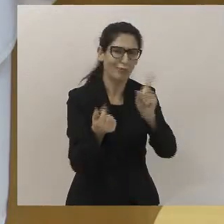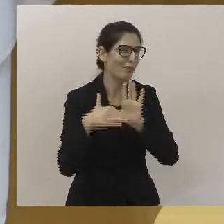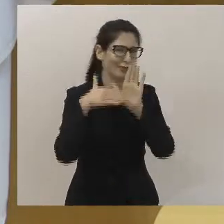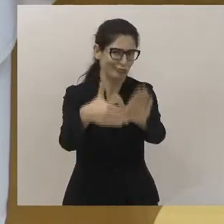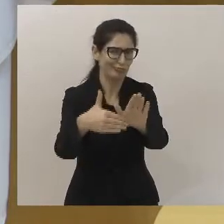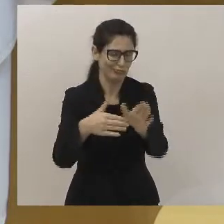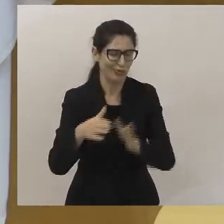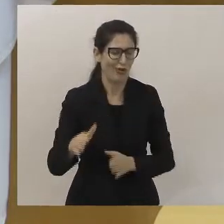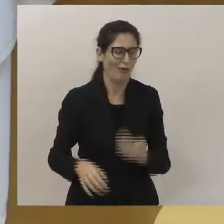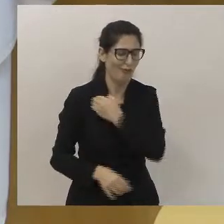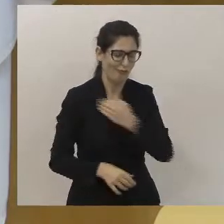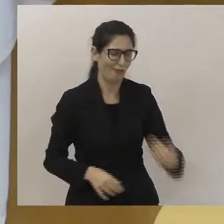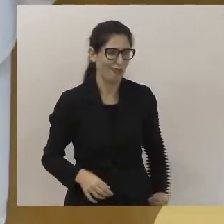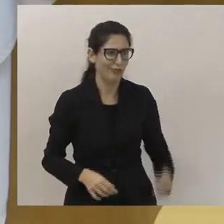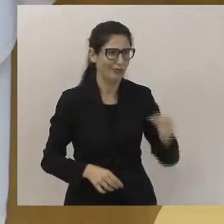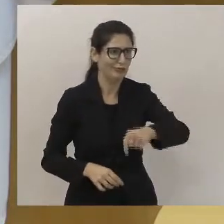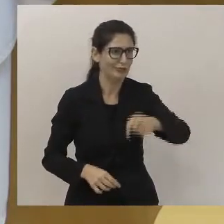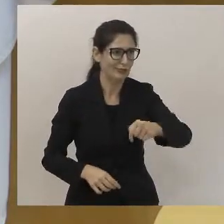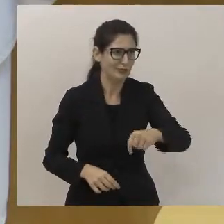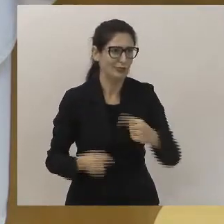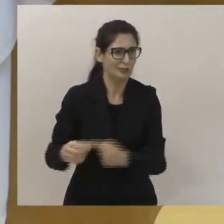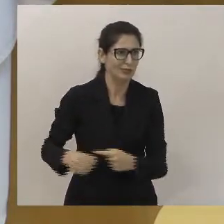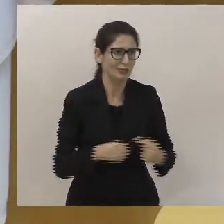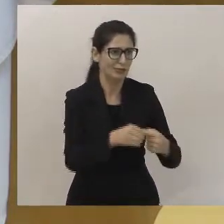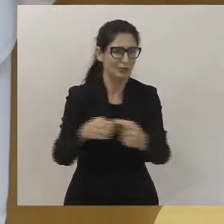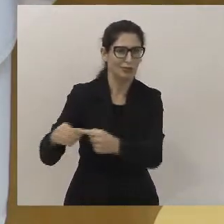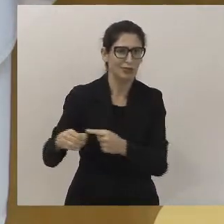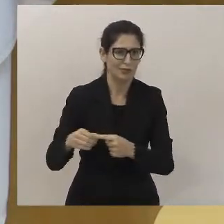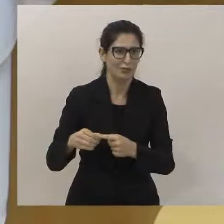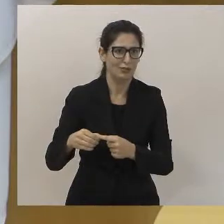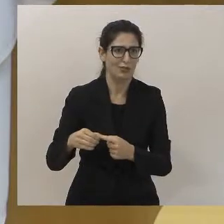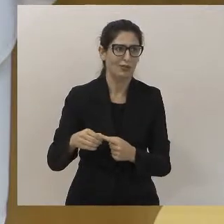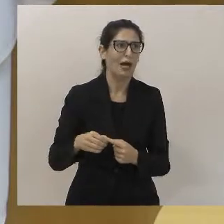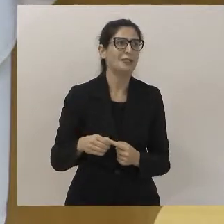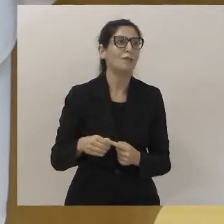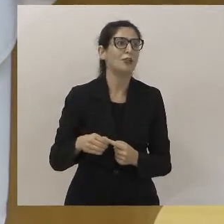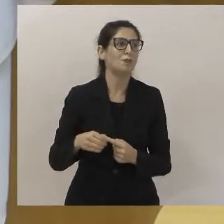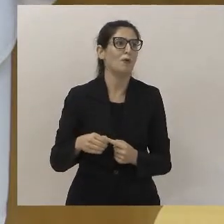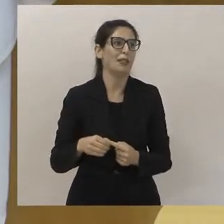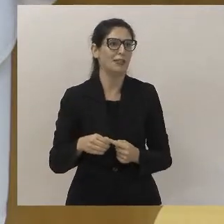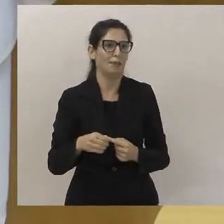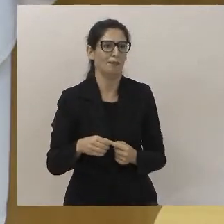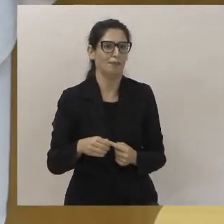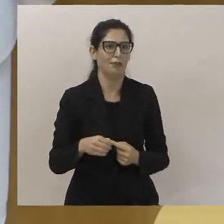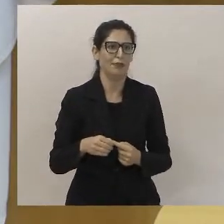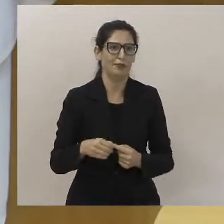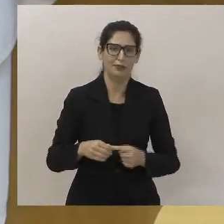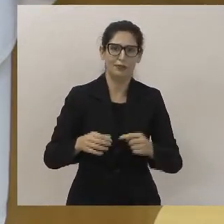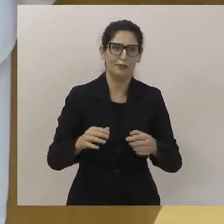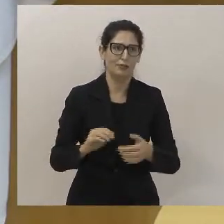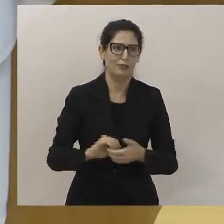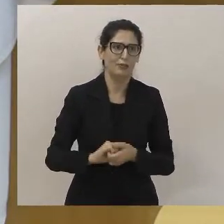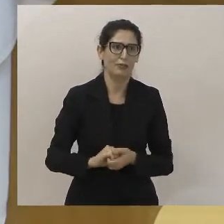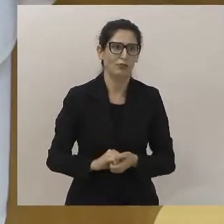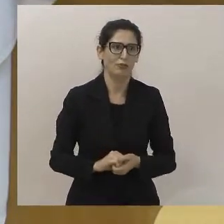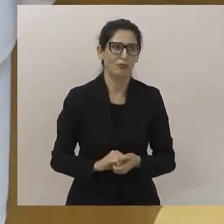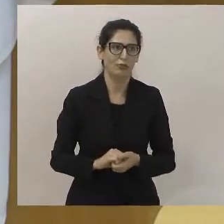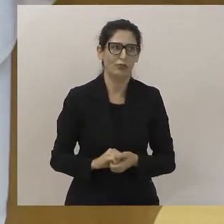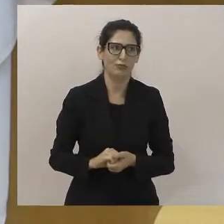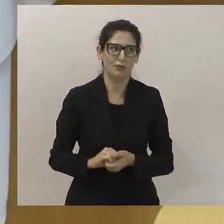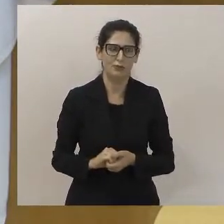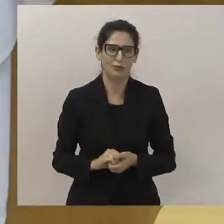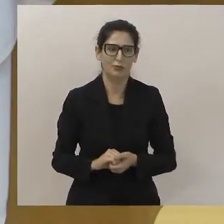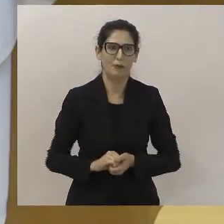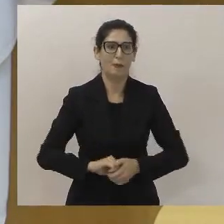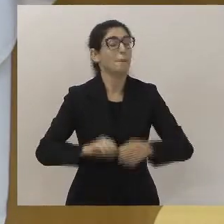falava-se da iluminação ou viúva - aqui é legal conforme batalhou muito por isso também aí naquele trecho da antiga dom pedro na entrada do pp de maio